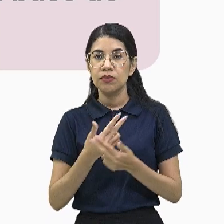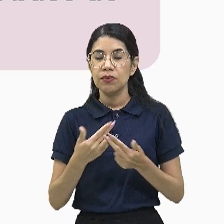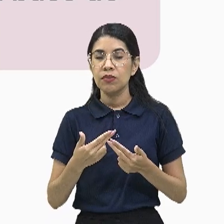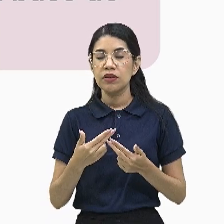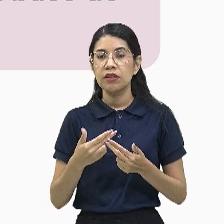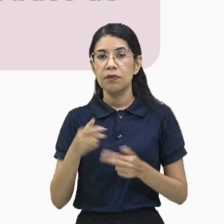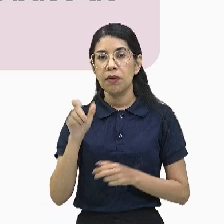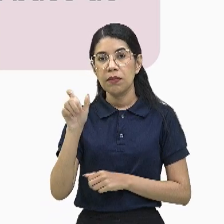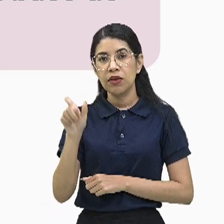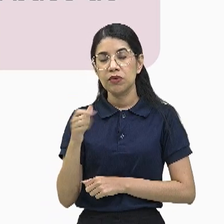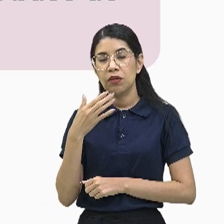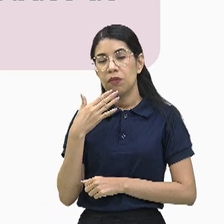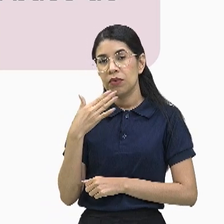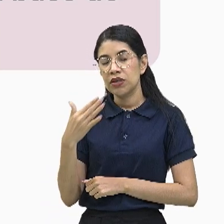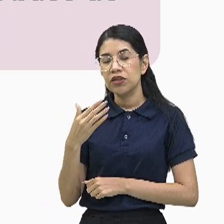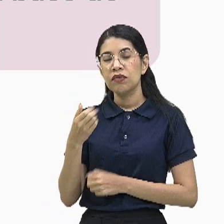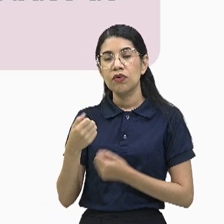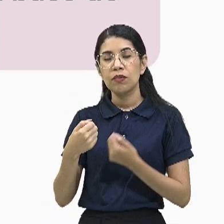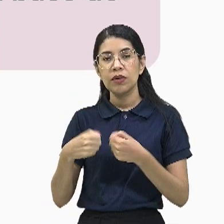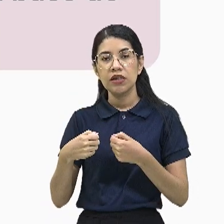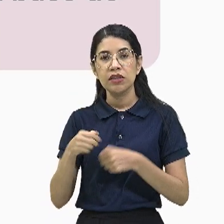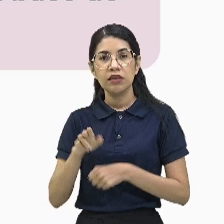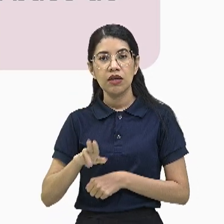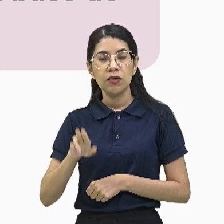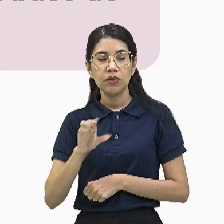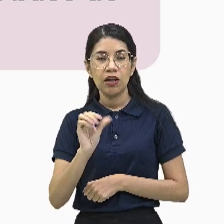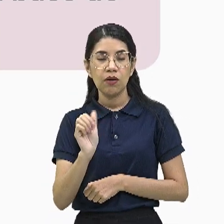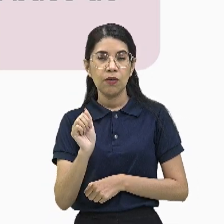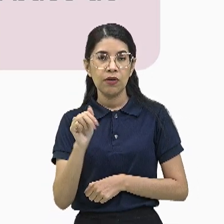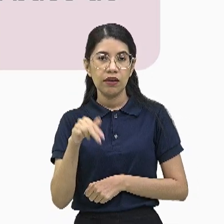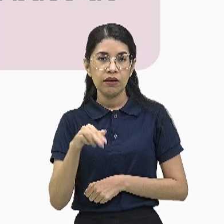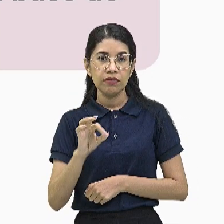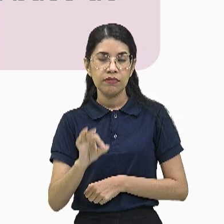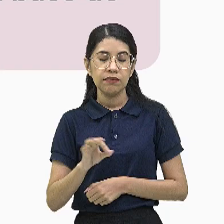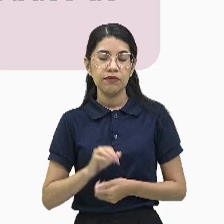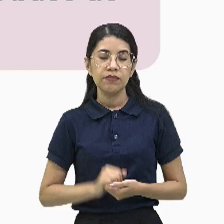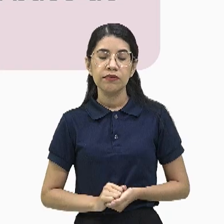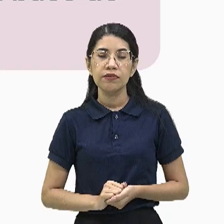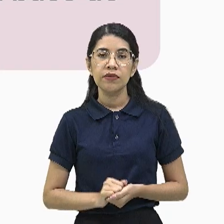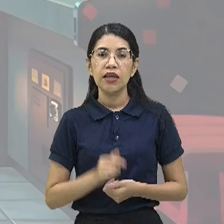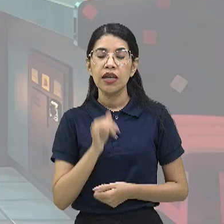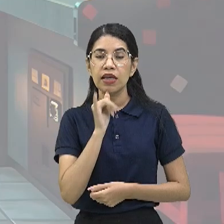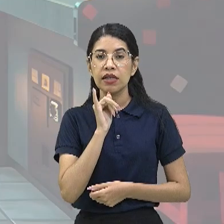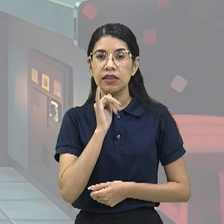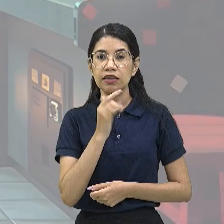alguém, eu vou usar o modal can, tá bom? Vamos